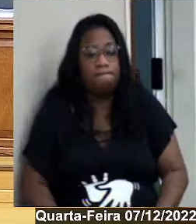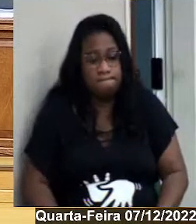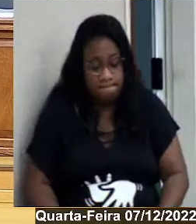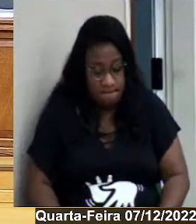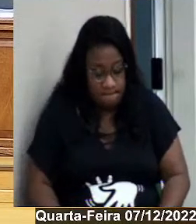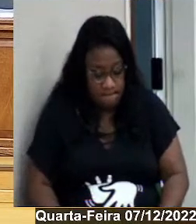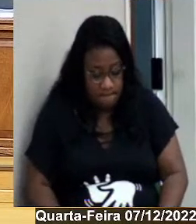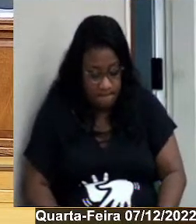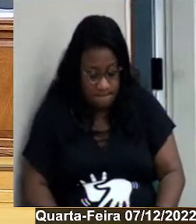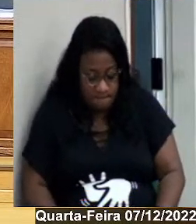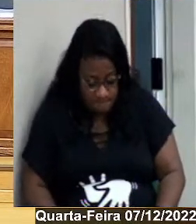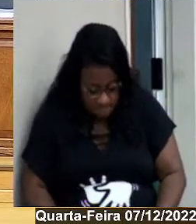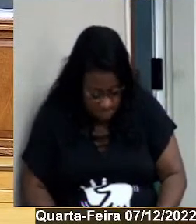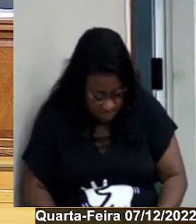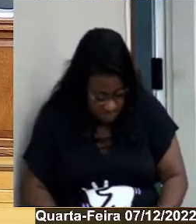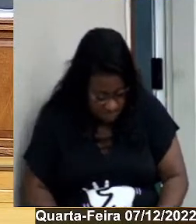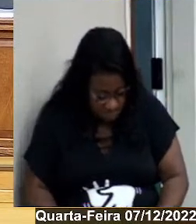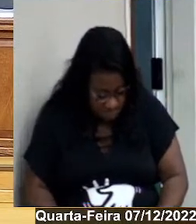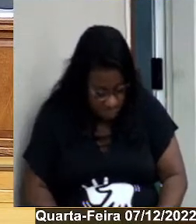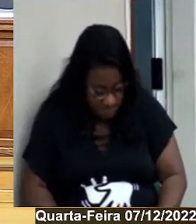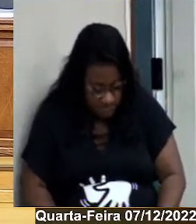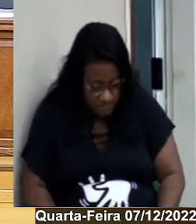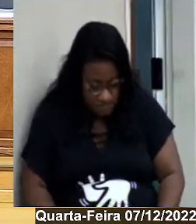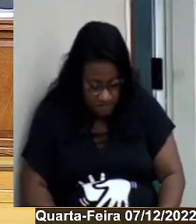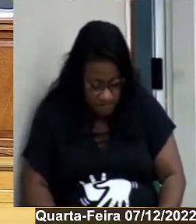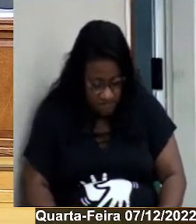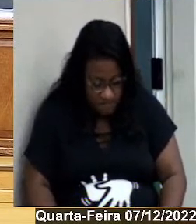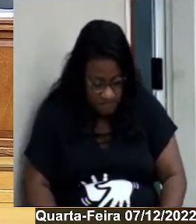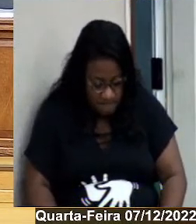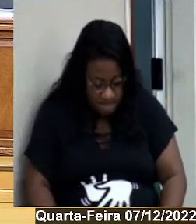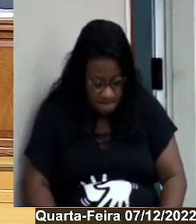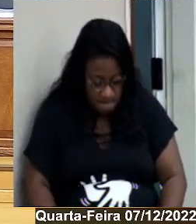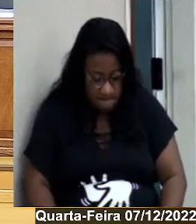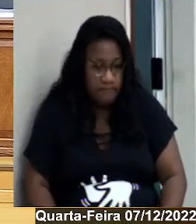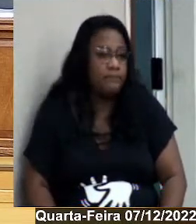Projeto de decreto legislativo número 61/2022 está em discussão.